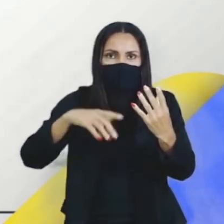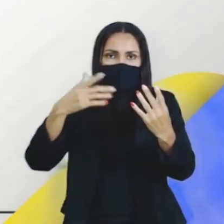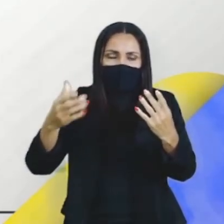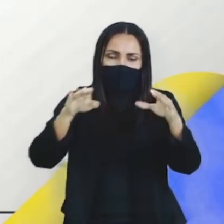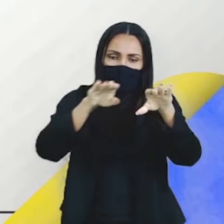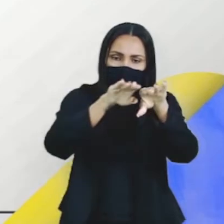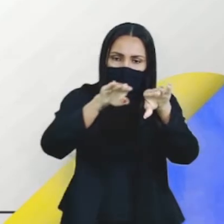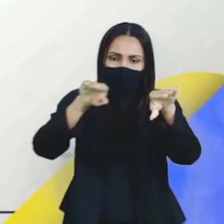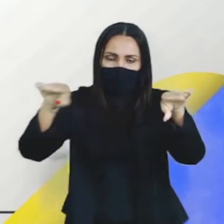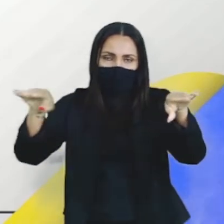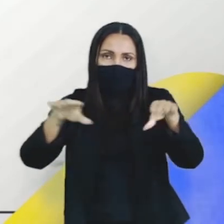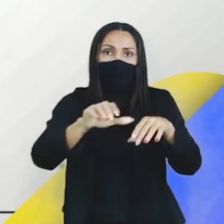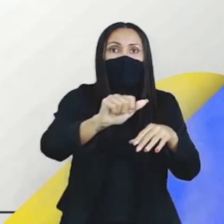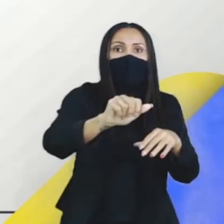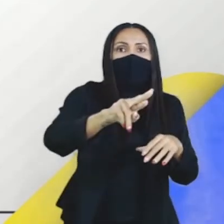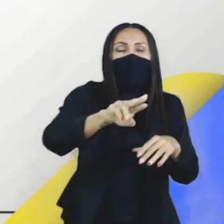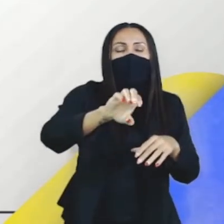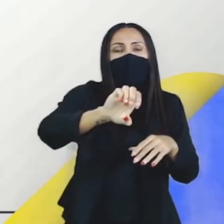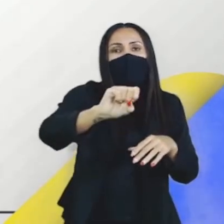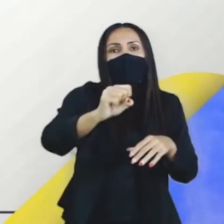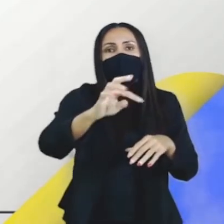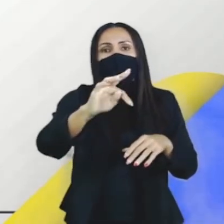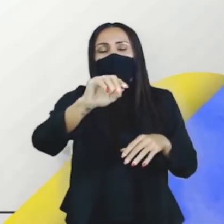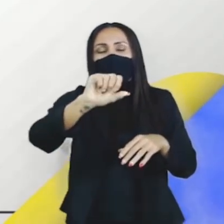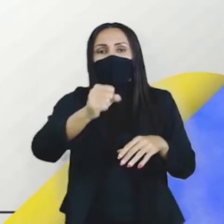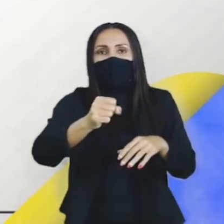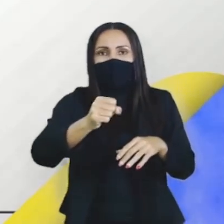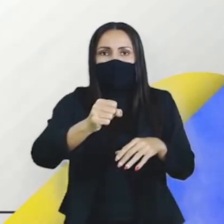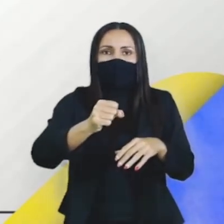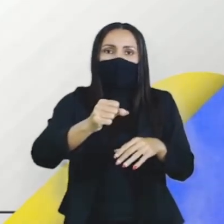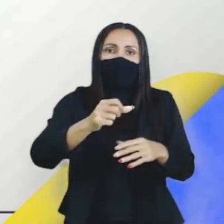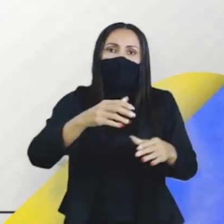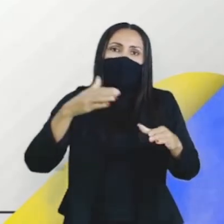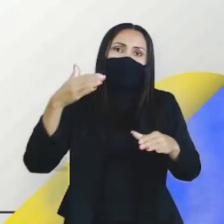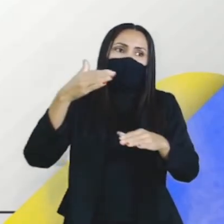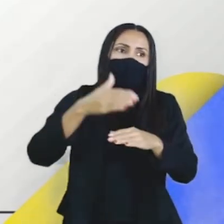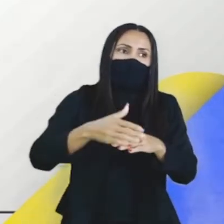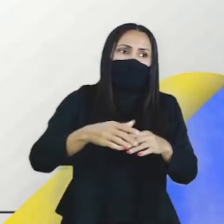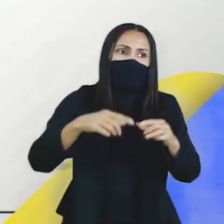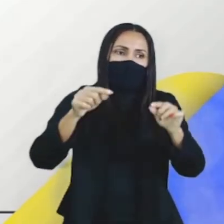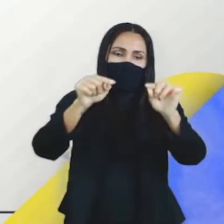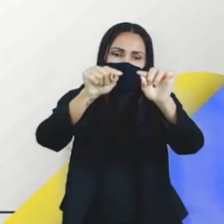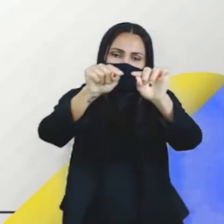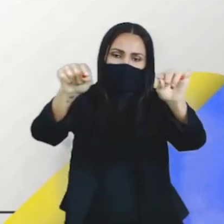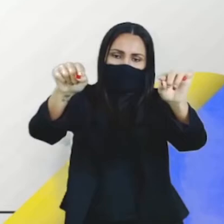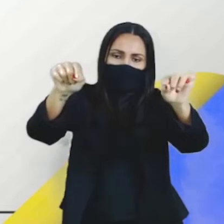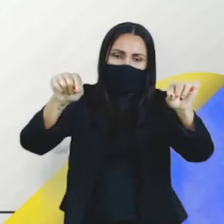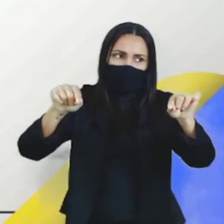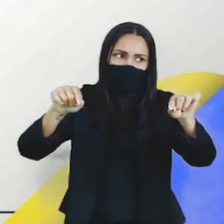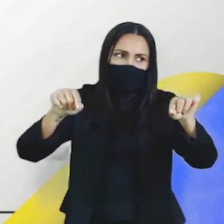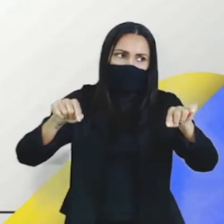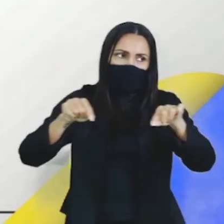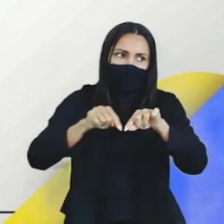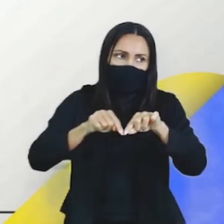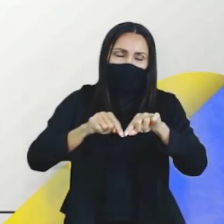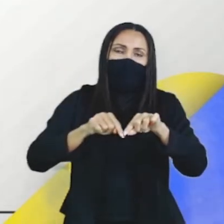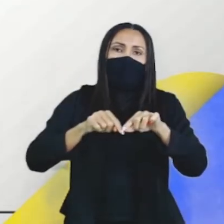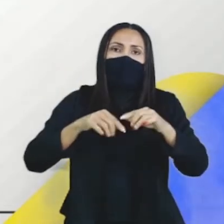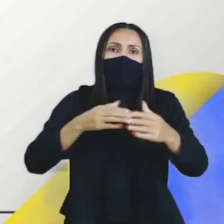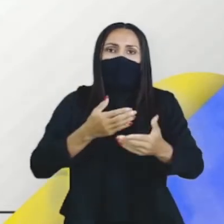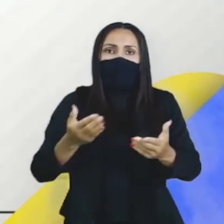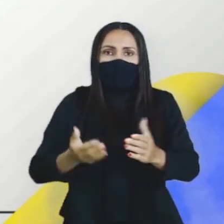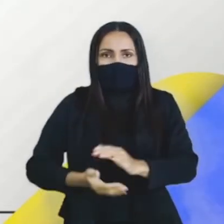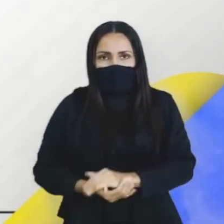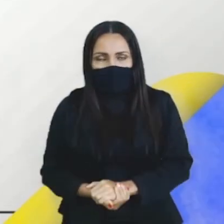médios das arestas que fazem parte desse quadrilátero que está projetado na